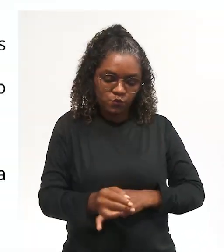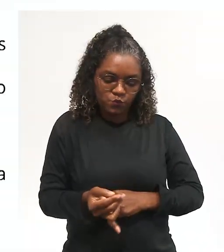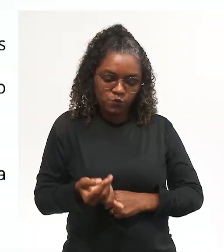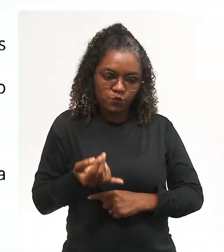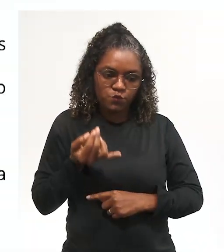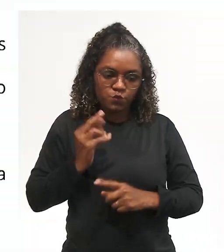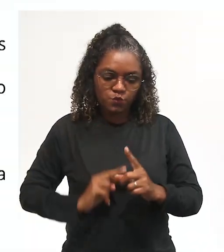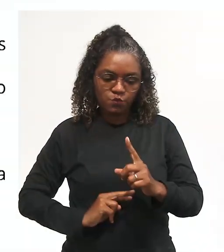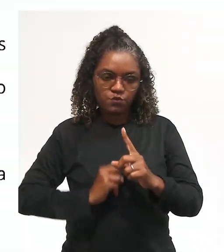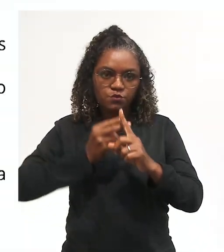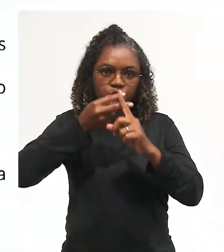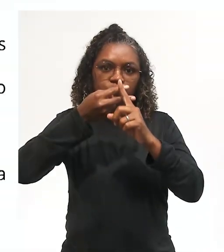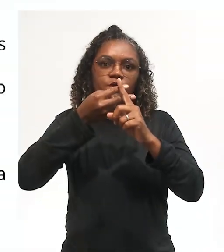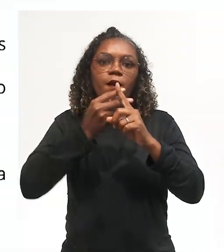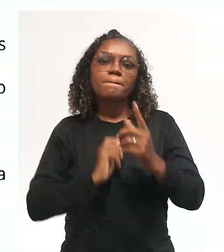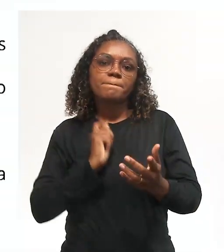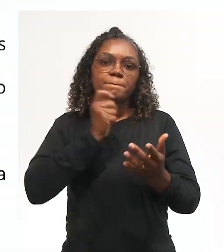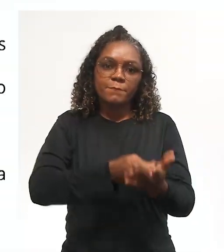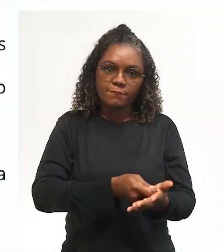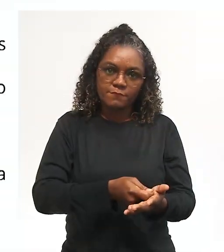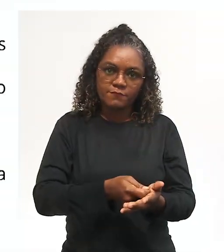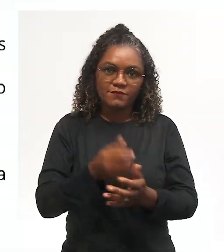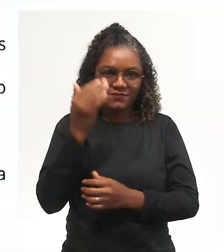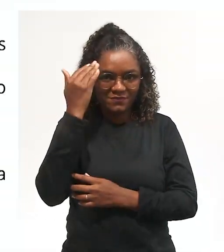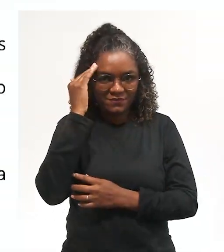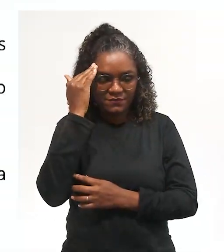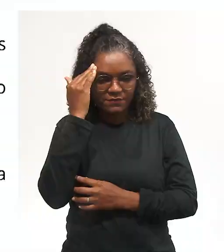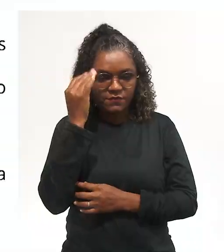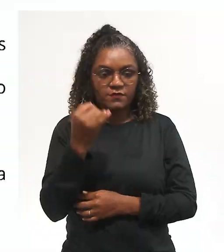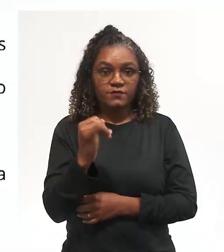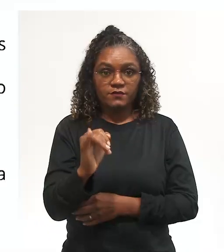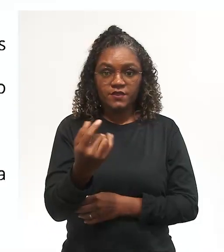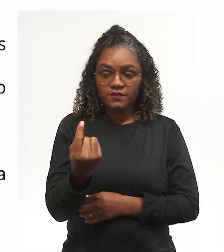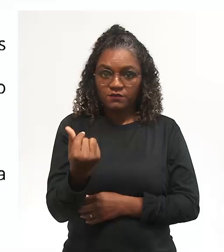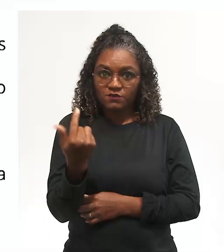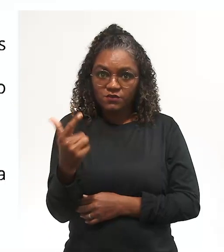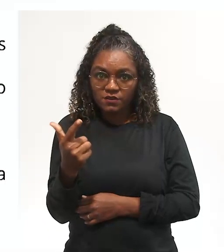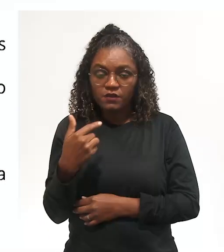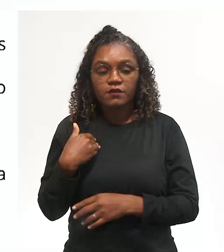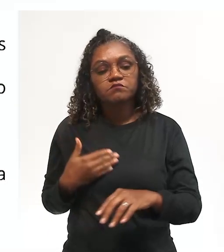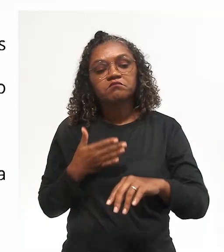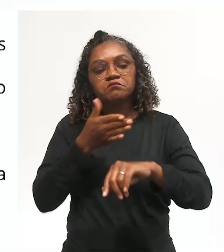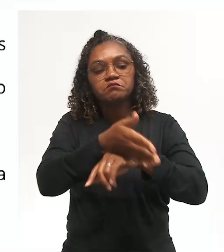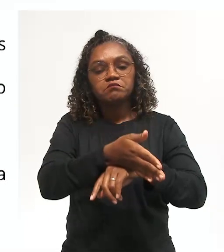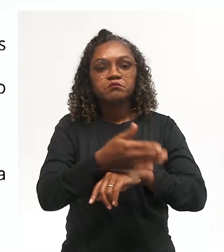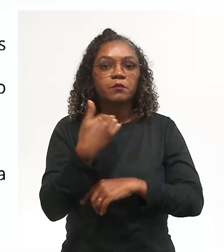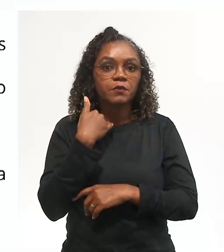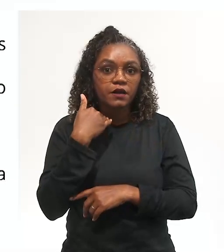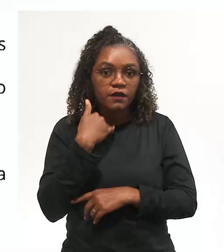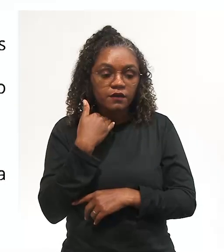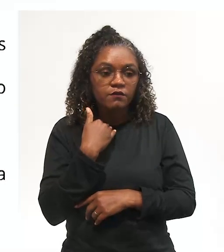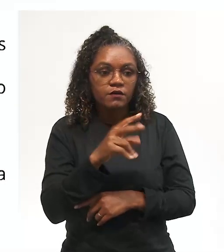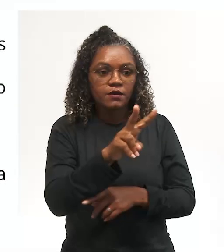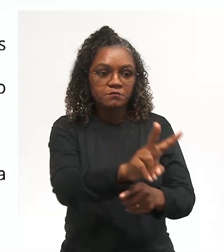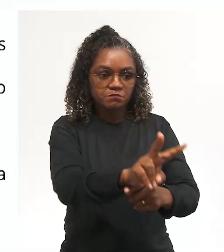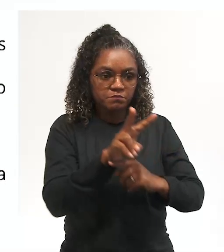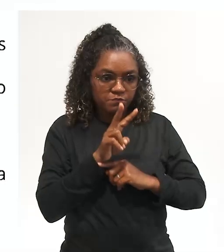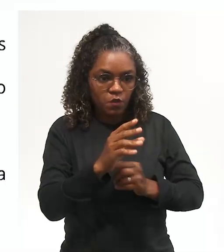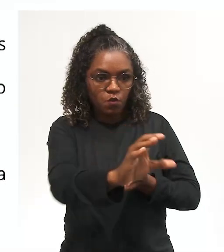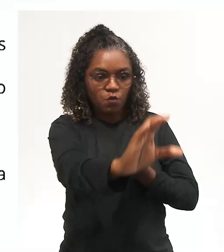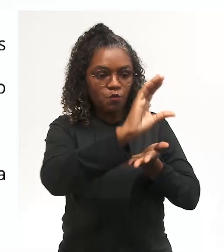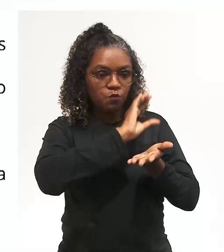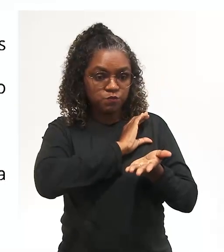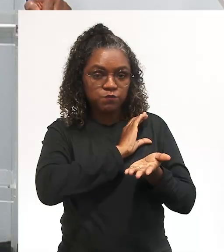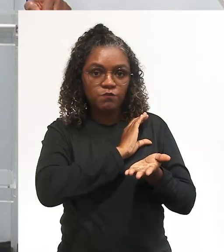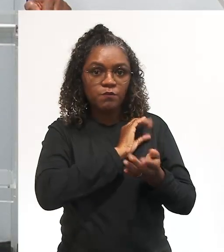terceiros colocado à nossa disposição. Eu não tenho dinheiro, aí eu vou no banco e o banco vai me emprestar um dinheiro. Para isso ele